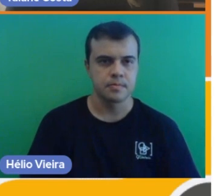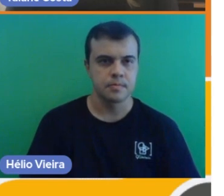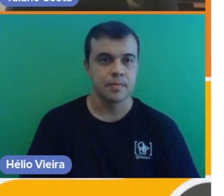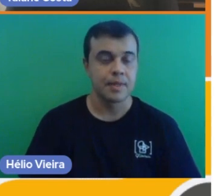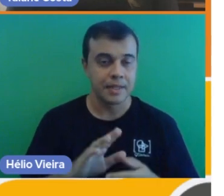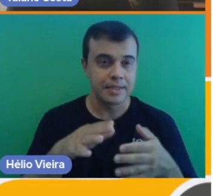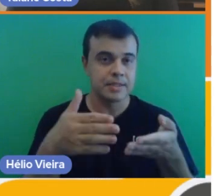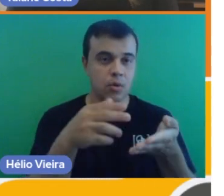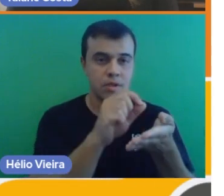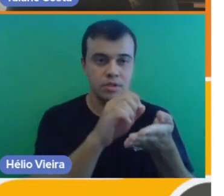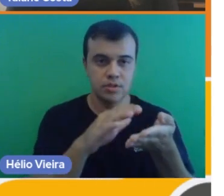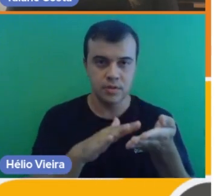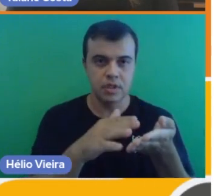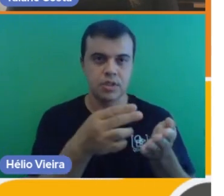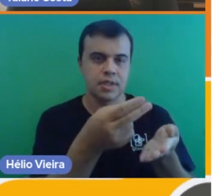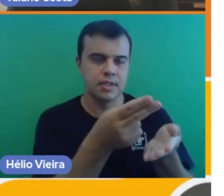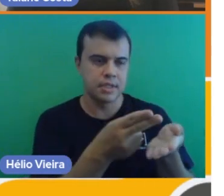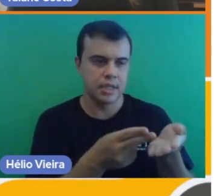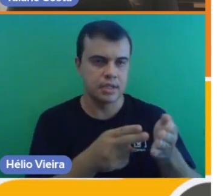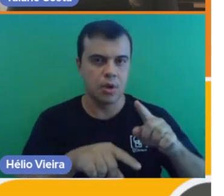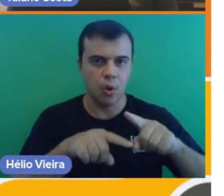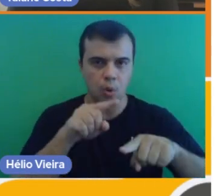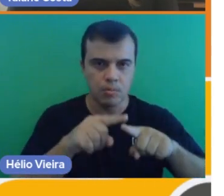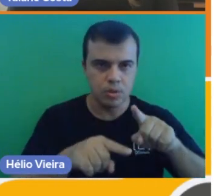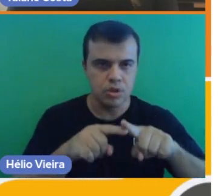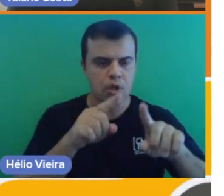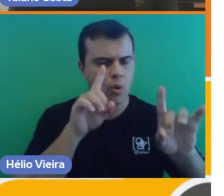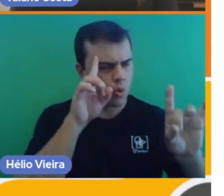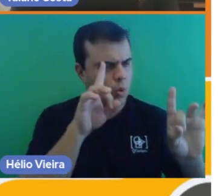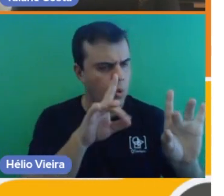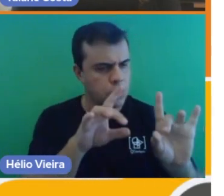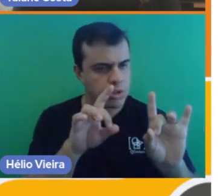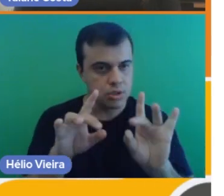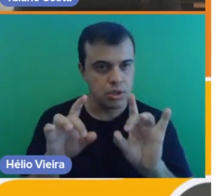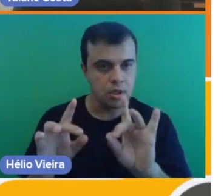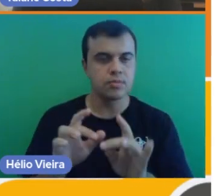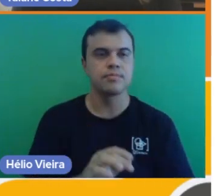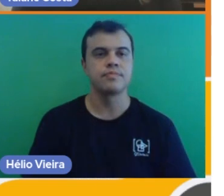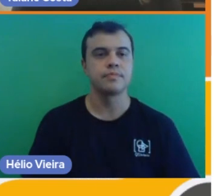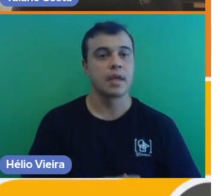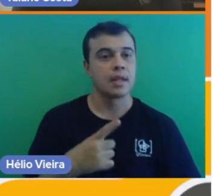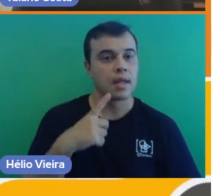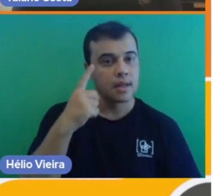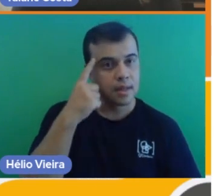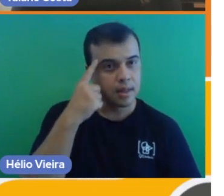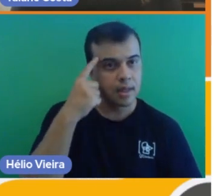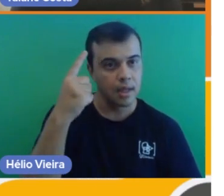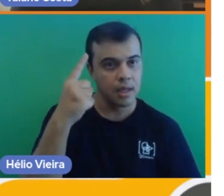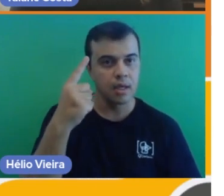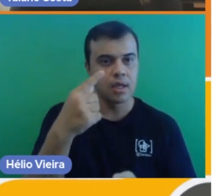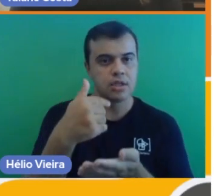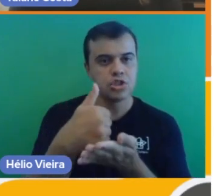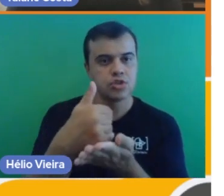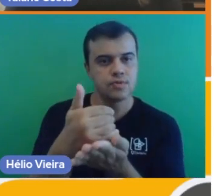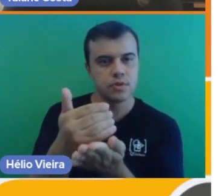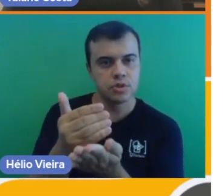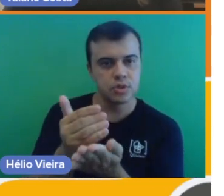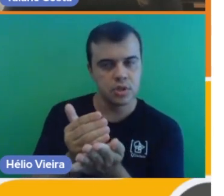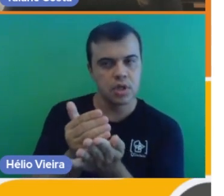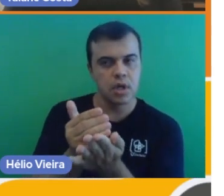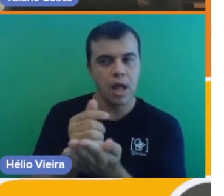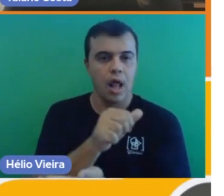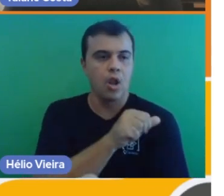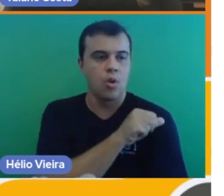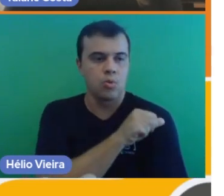Então, atividade, desenho de objetos do cotidiano. A ideia é dividir os